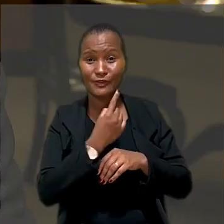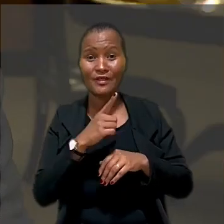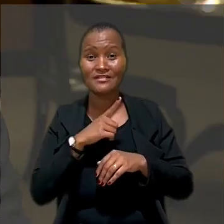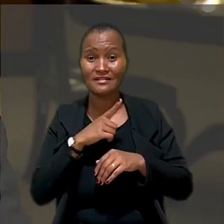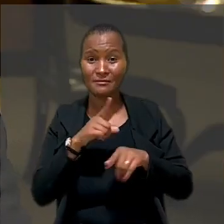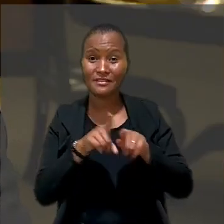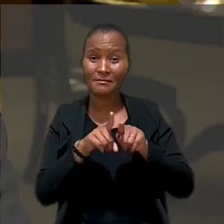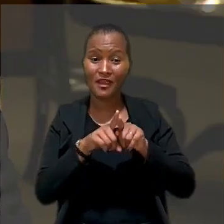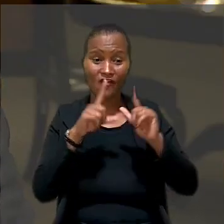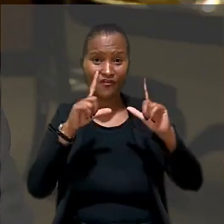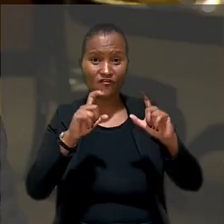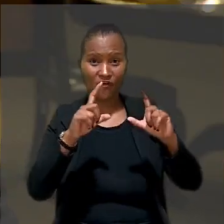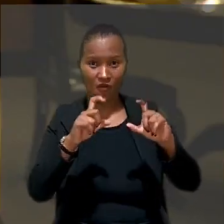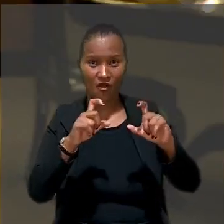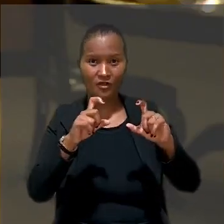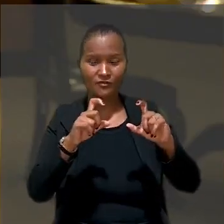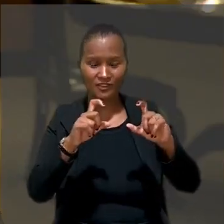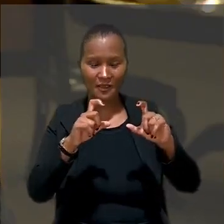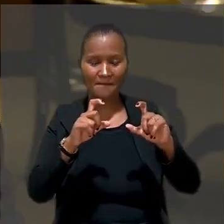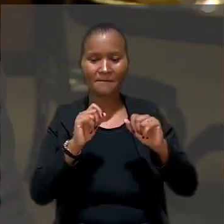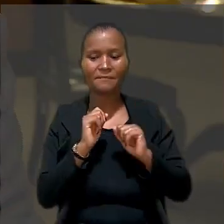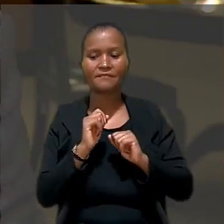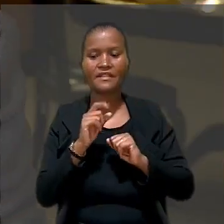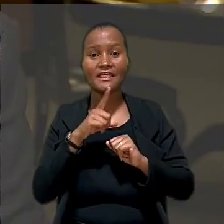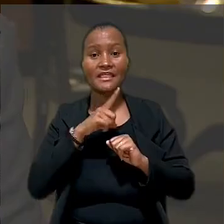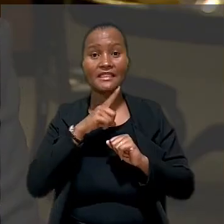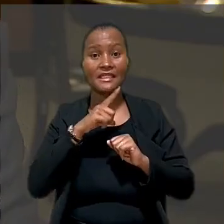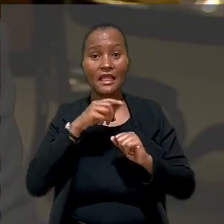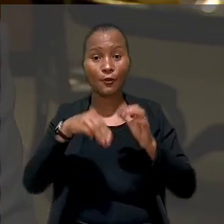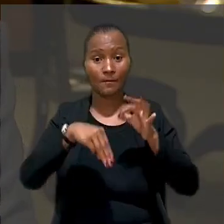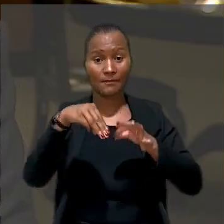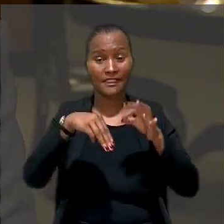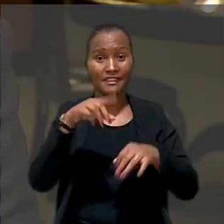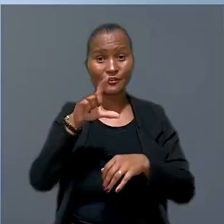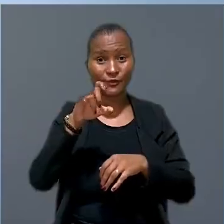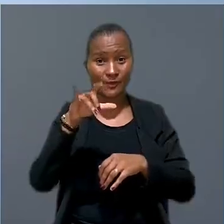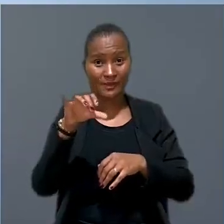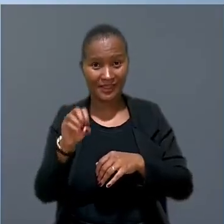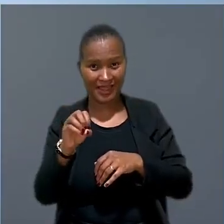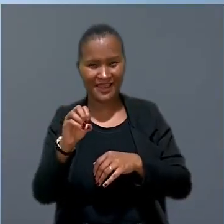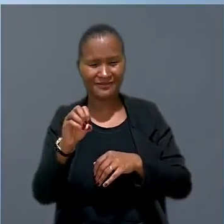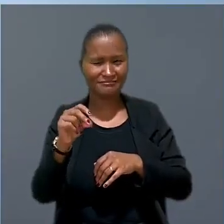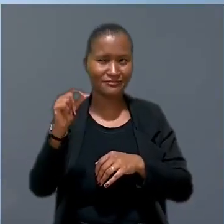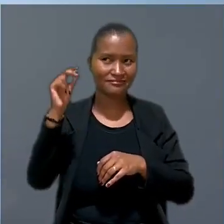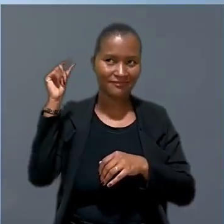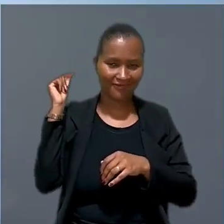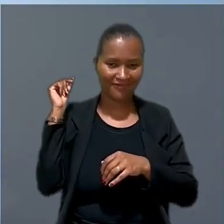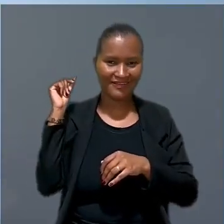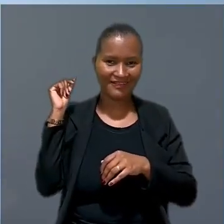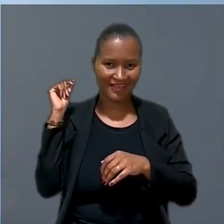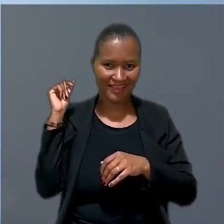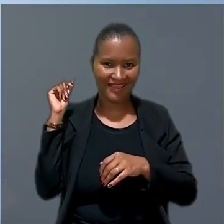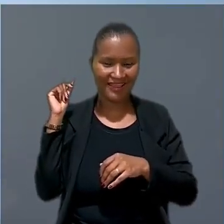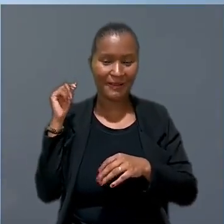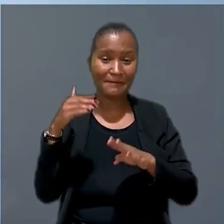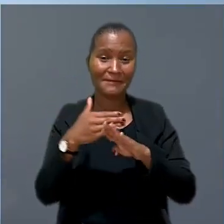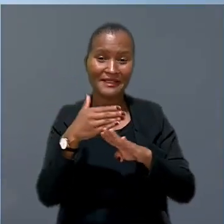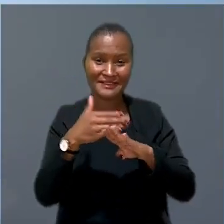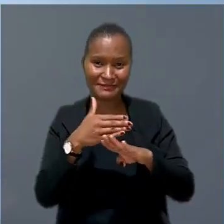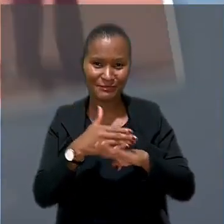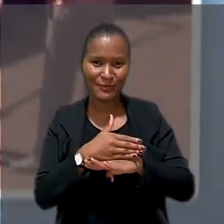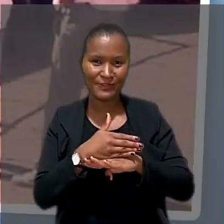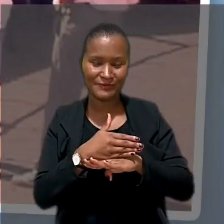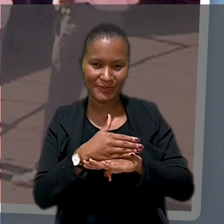Nós temos também uma fotografia, onde nós temos aí o ministro Lélio Bentes, né? À época,